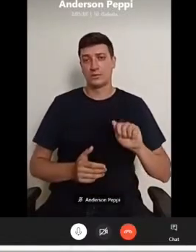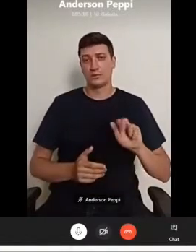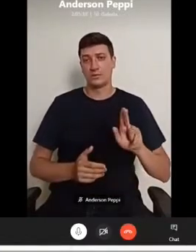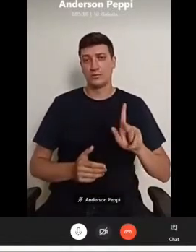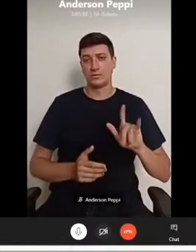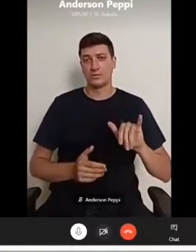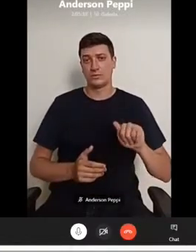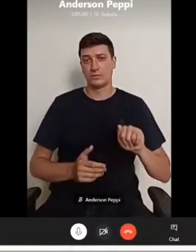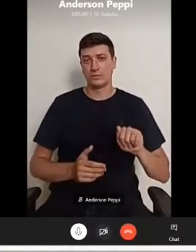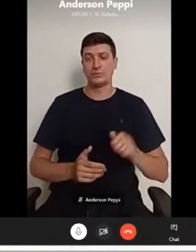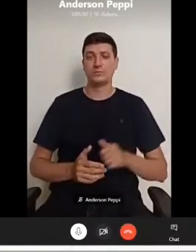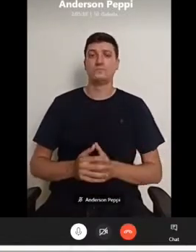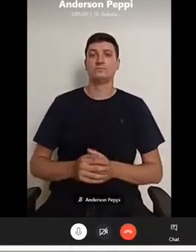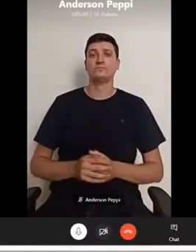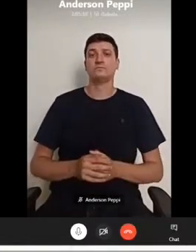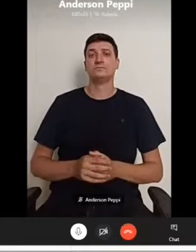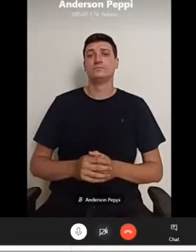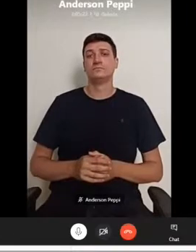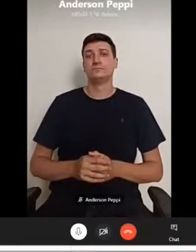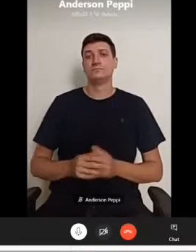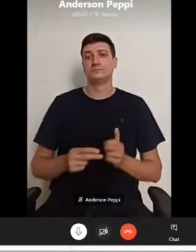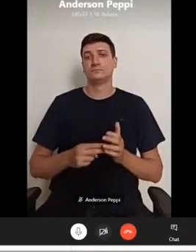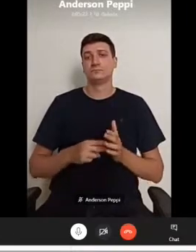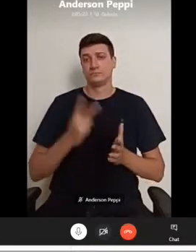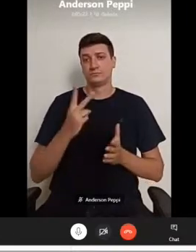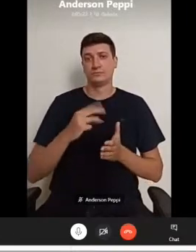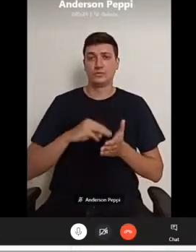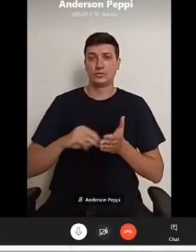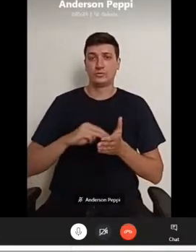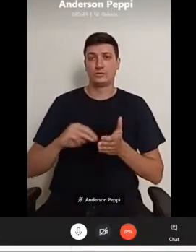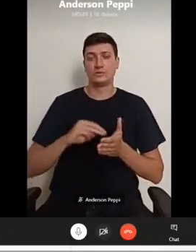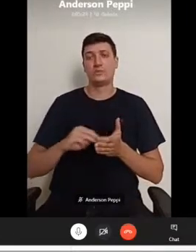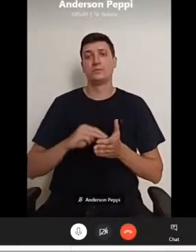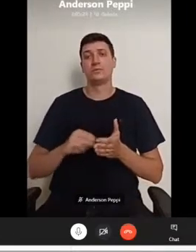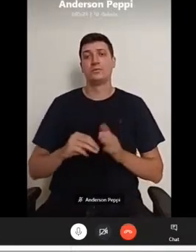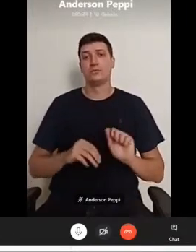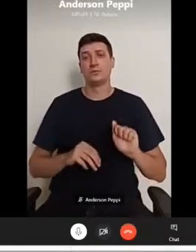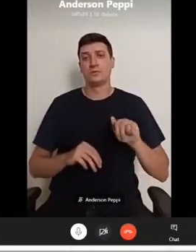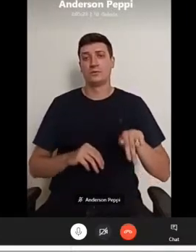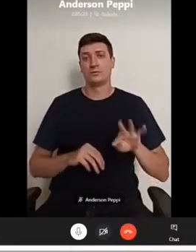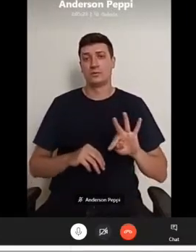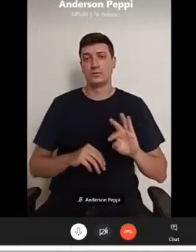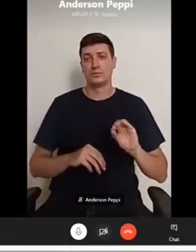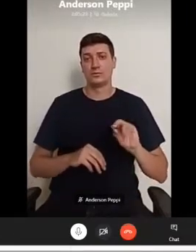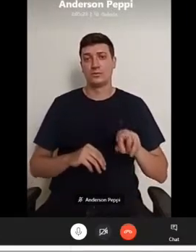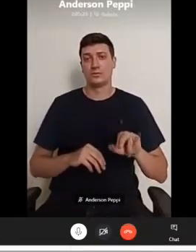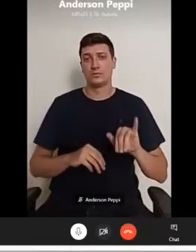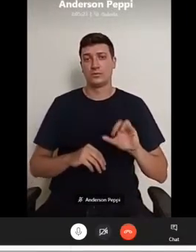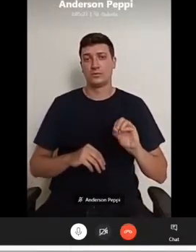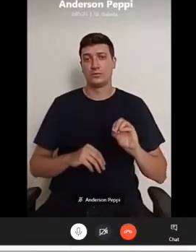E para o cargo de segundo secretário, Antônio Carlos Vaz de Almeida.